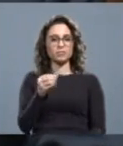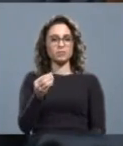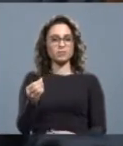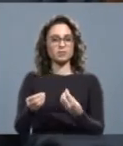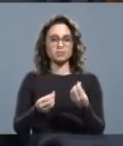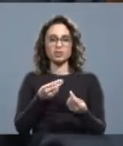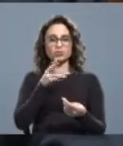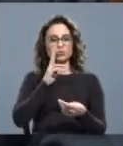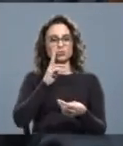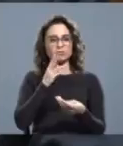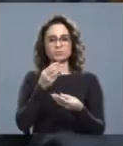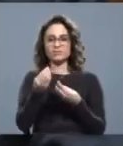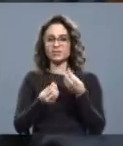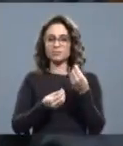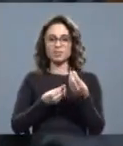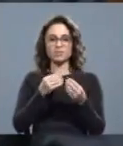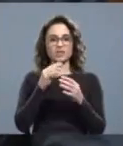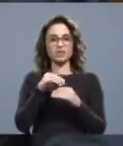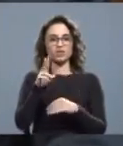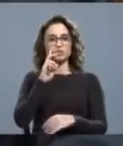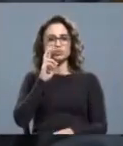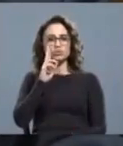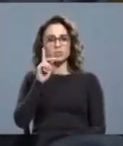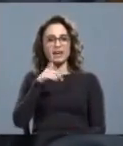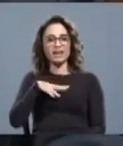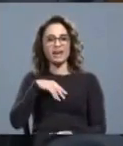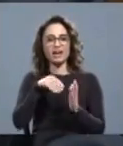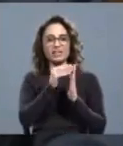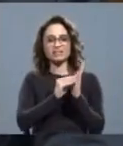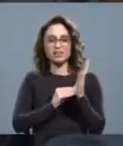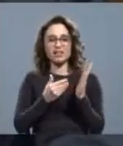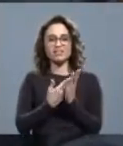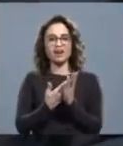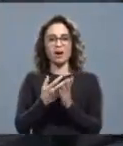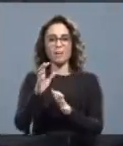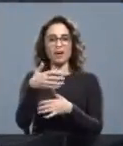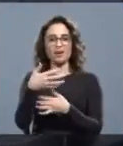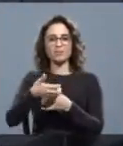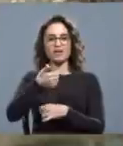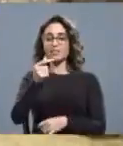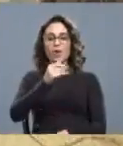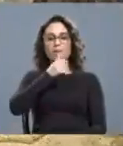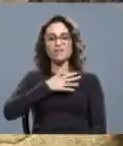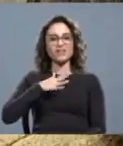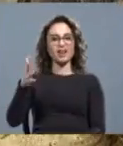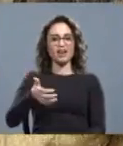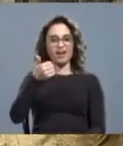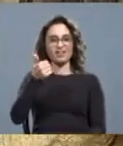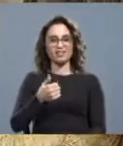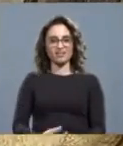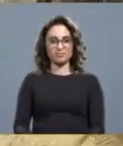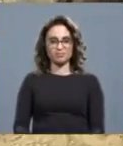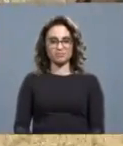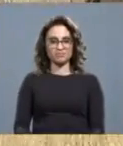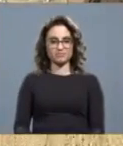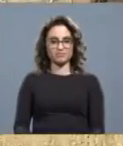Desculpa. O goleiro deve querer a receita para ganhar o marido, para ganhar o Benfica.